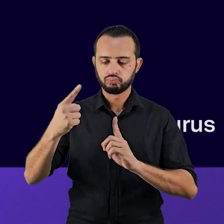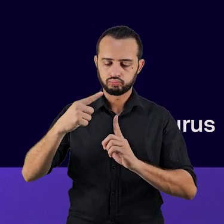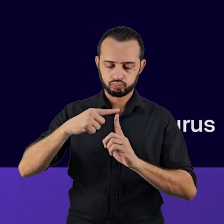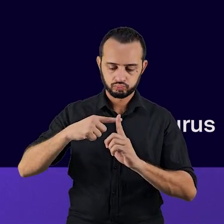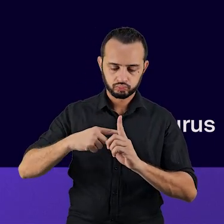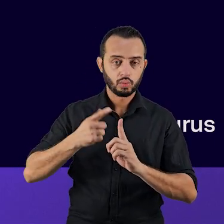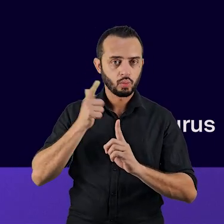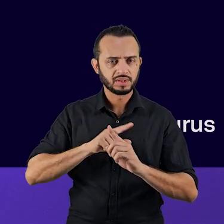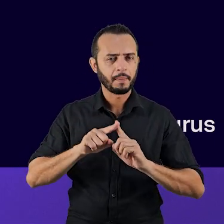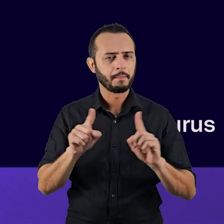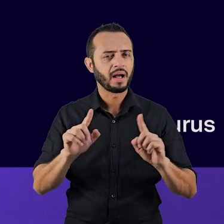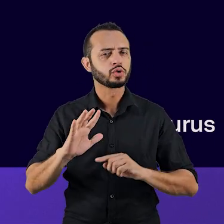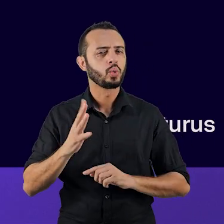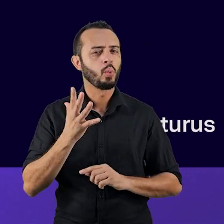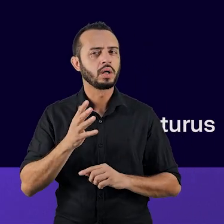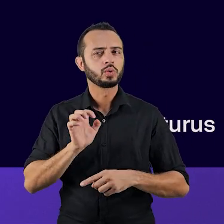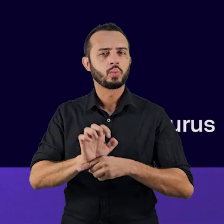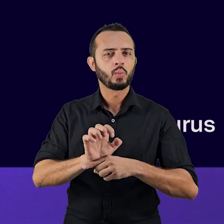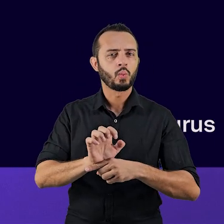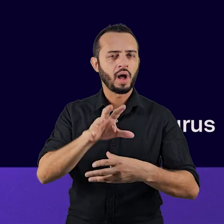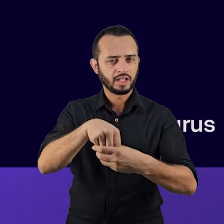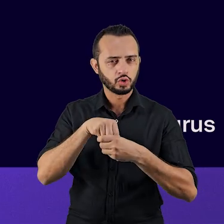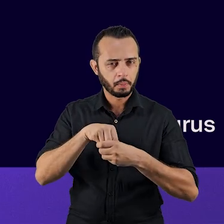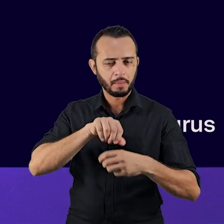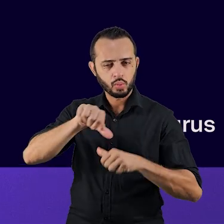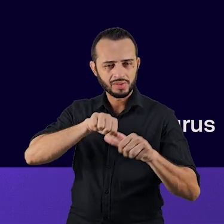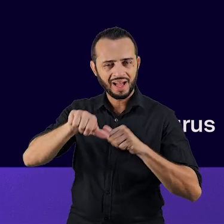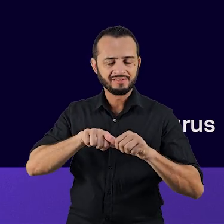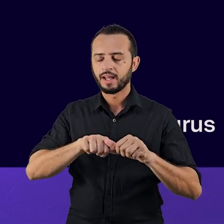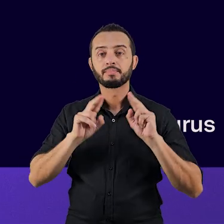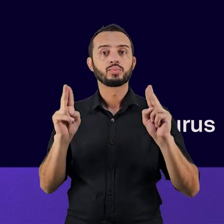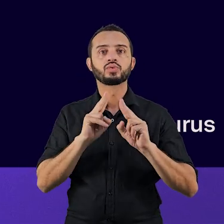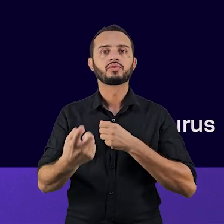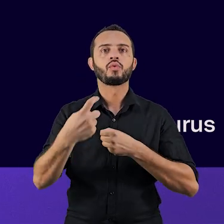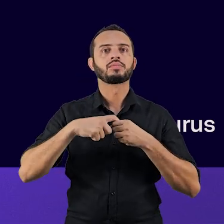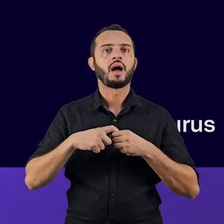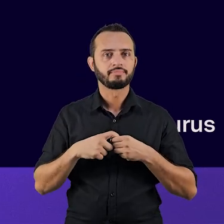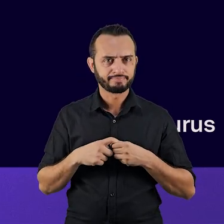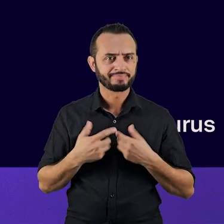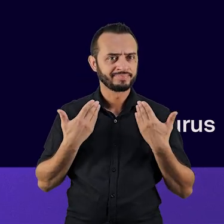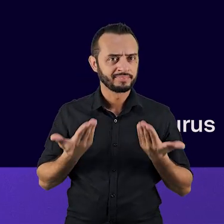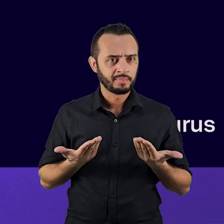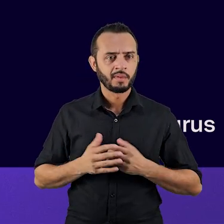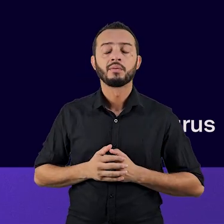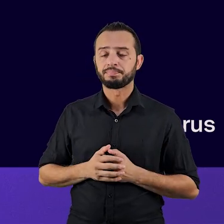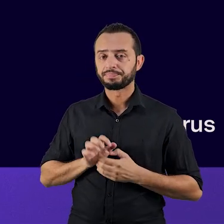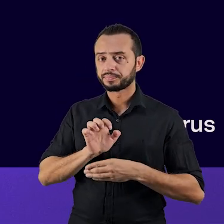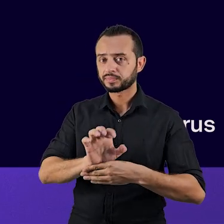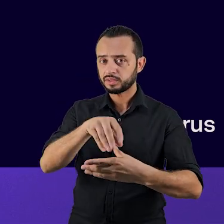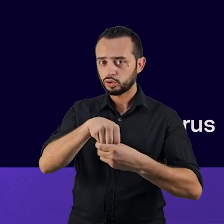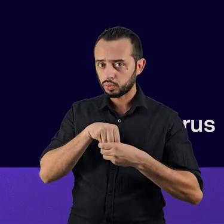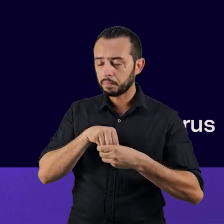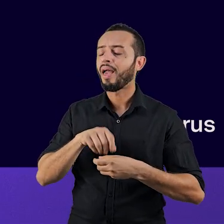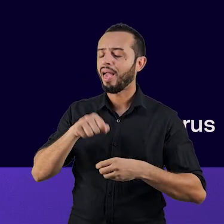reversível. Mas quando a entropia mudava, o processo se tornava irreversível. Tá? Então a entropia ela também